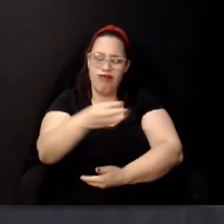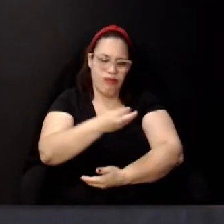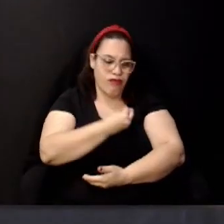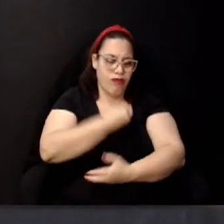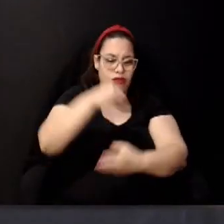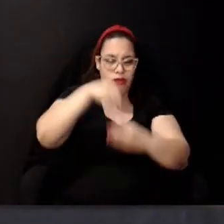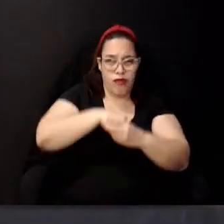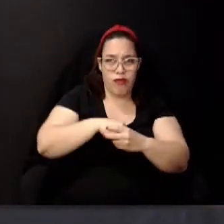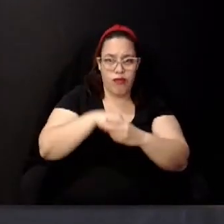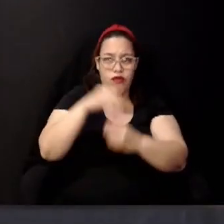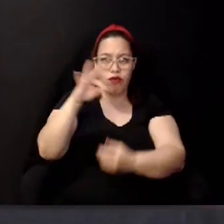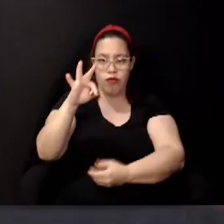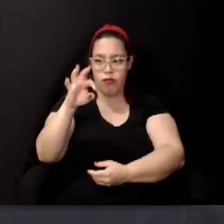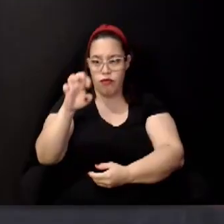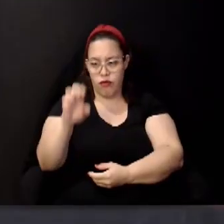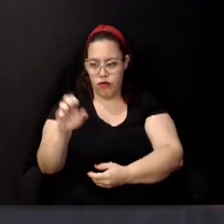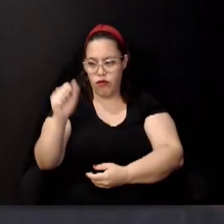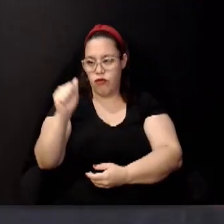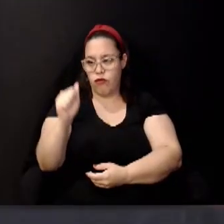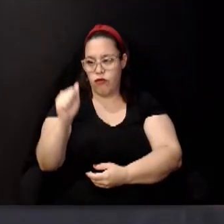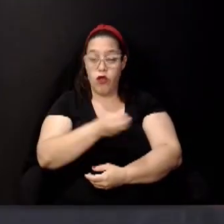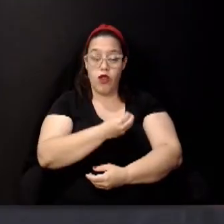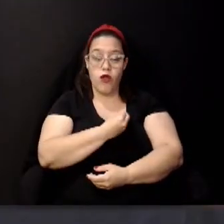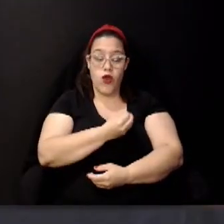espectro, de alguma forma,